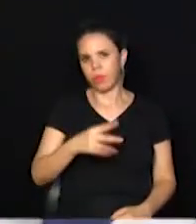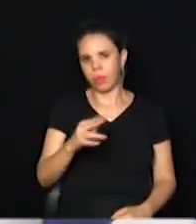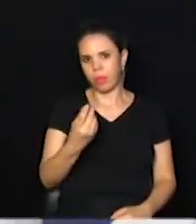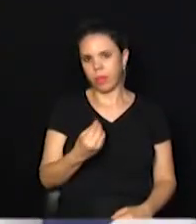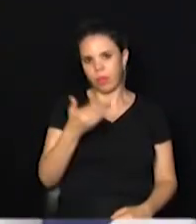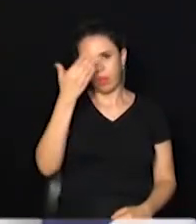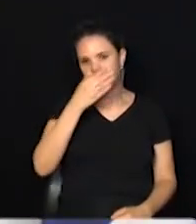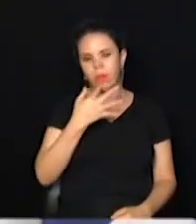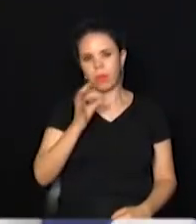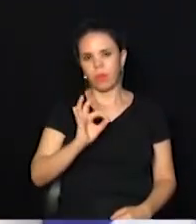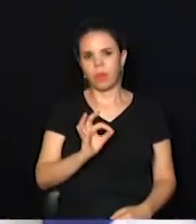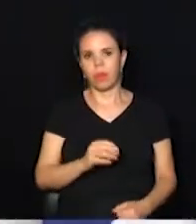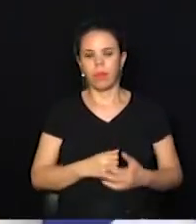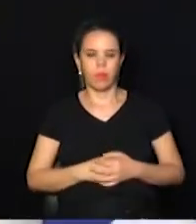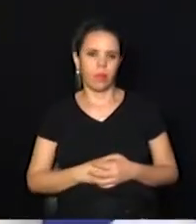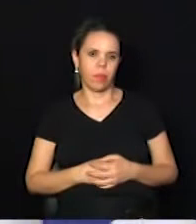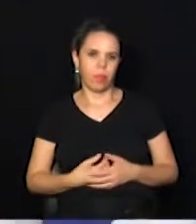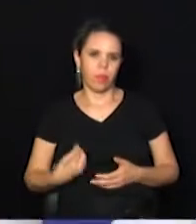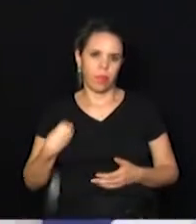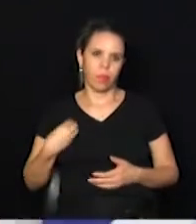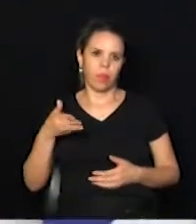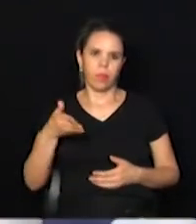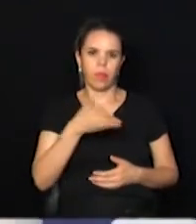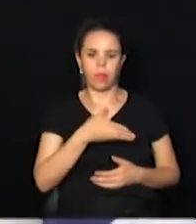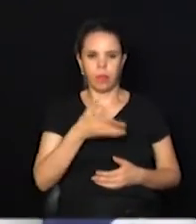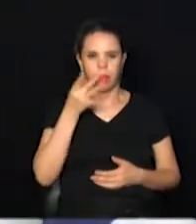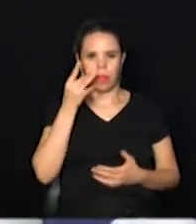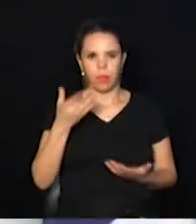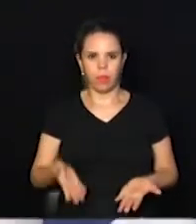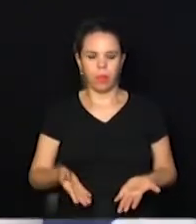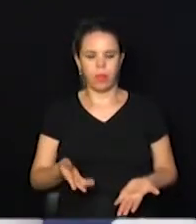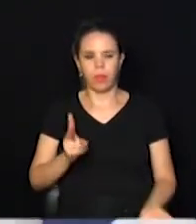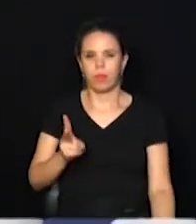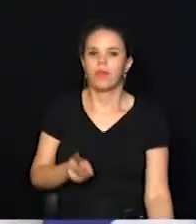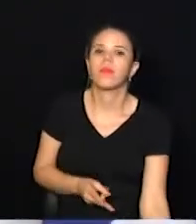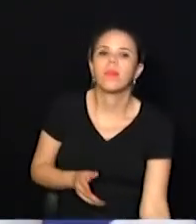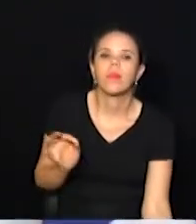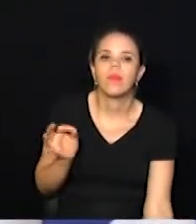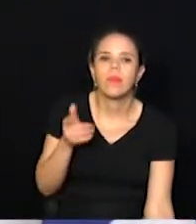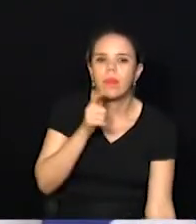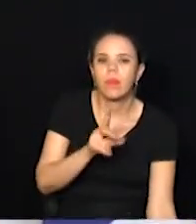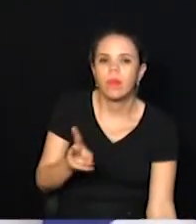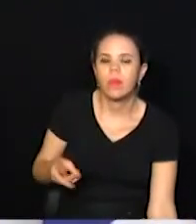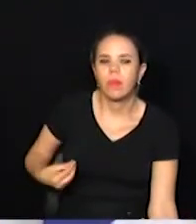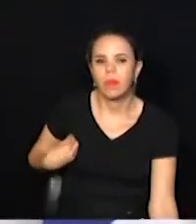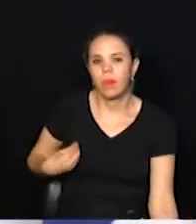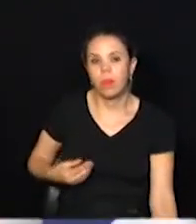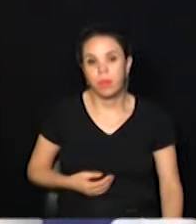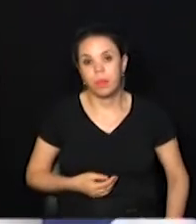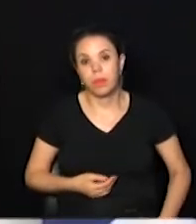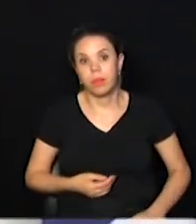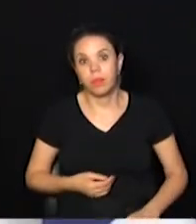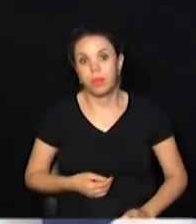não viu, mas que deve estar muito presente e vai, com certeza, continuar a sua vida. Então,